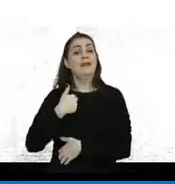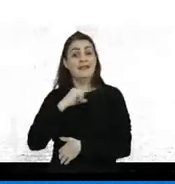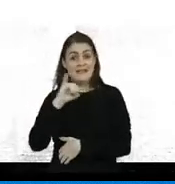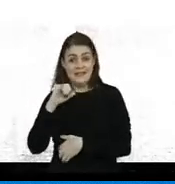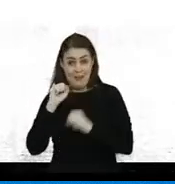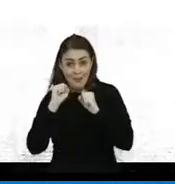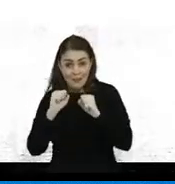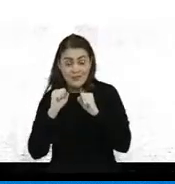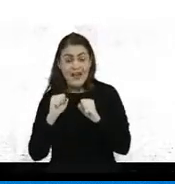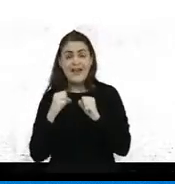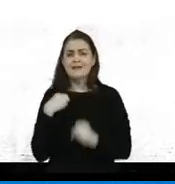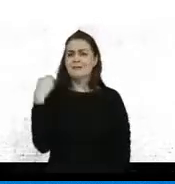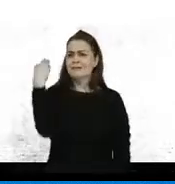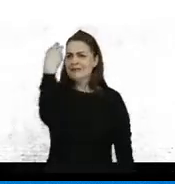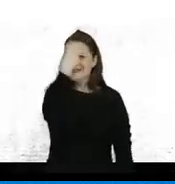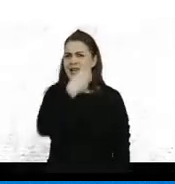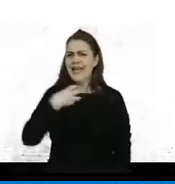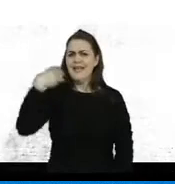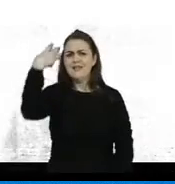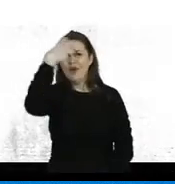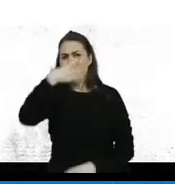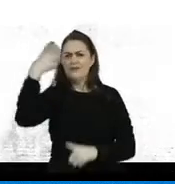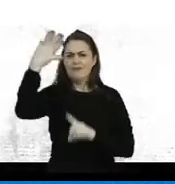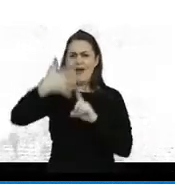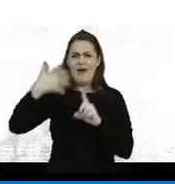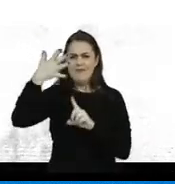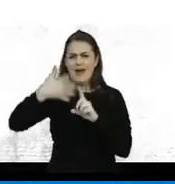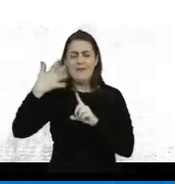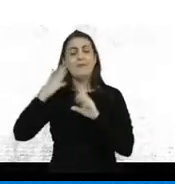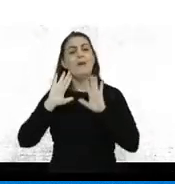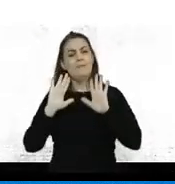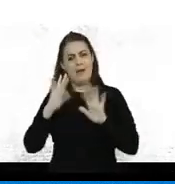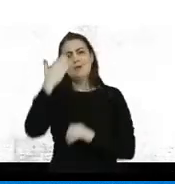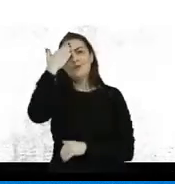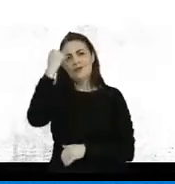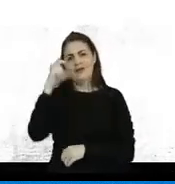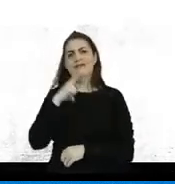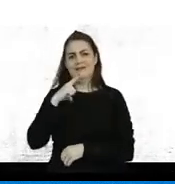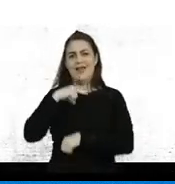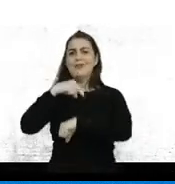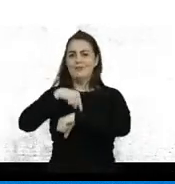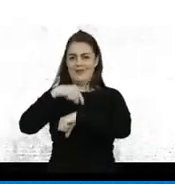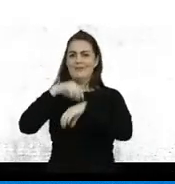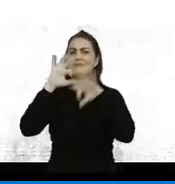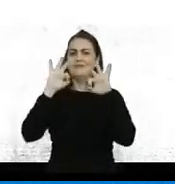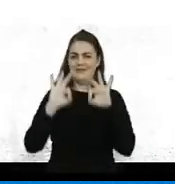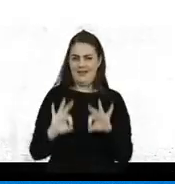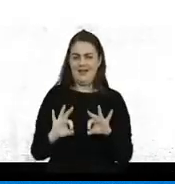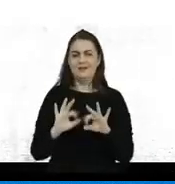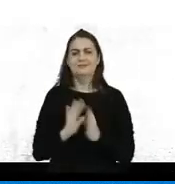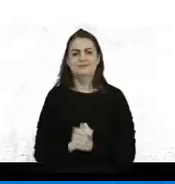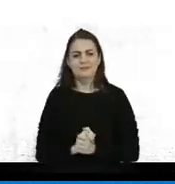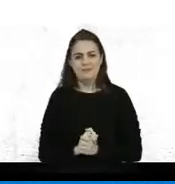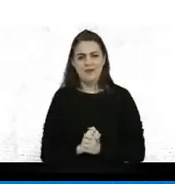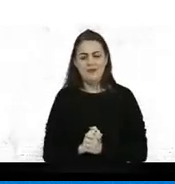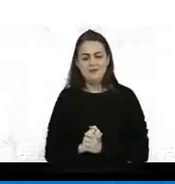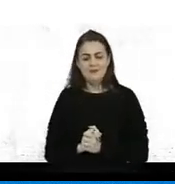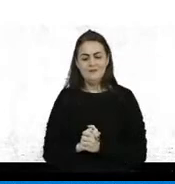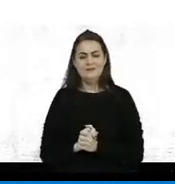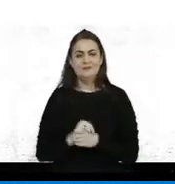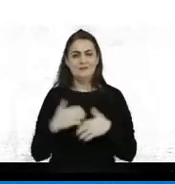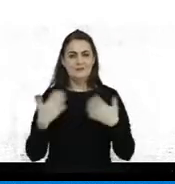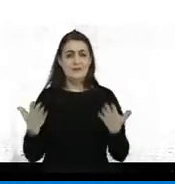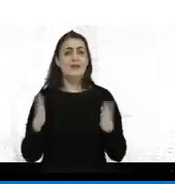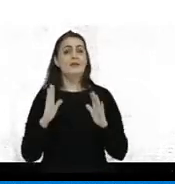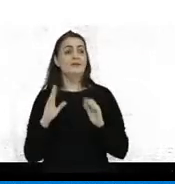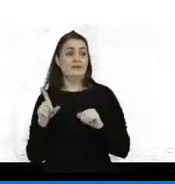a gente tem um tempo contado e já 1h da tarde eu entro também na minha turma de pós-graduação, que eles estão lá me esperando, inclusive, para